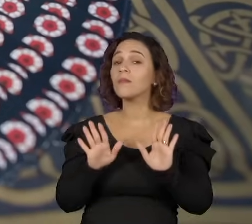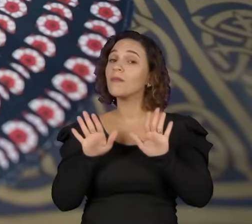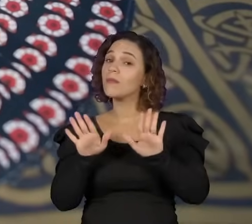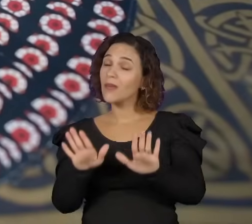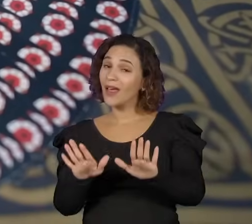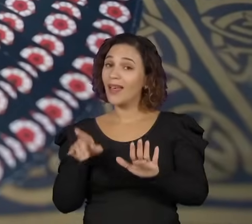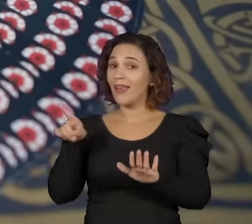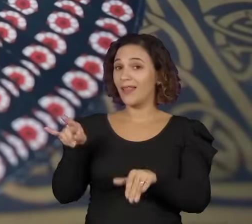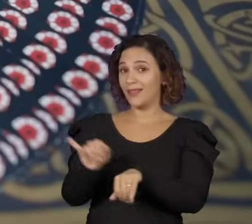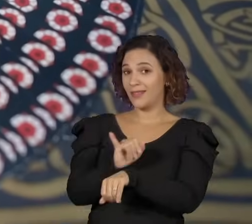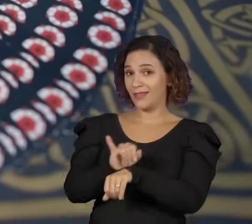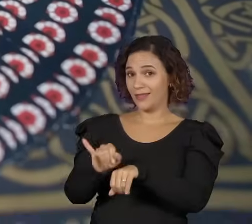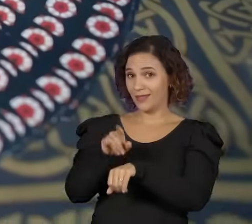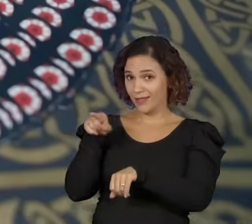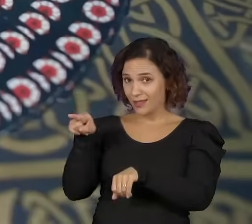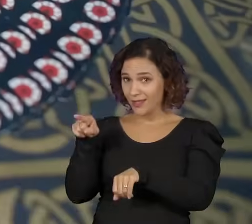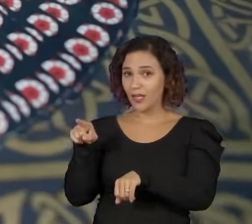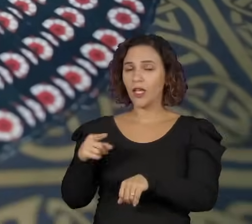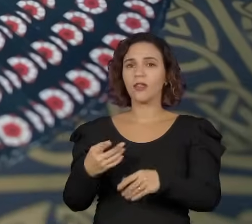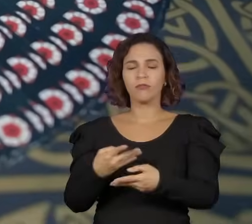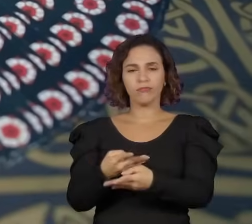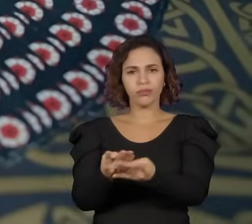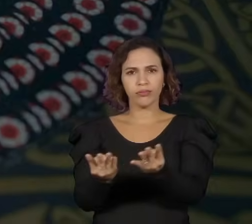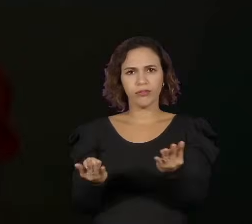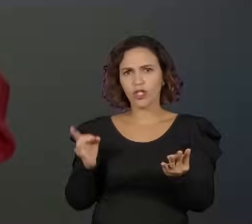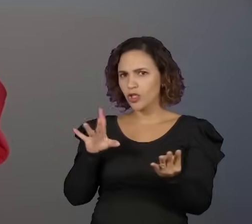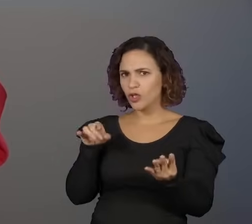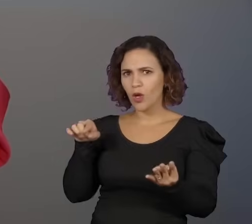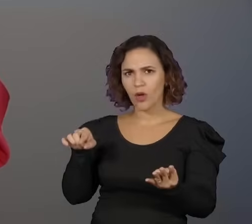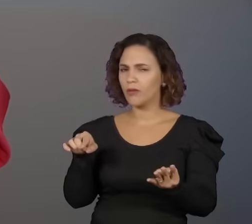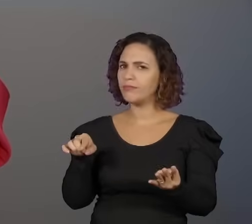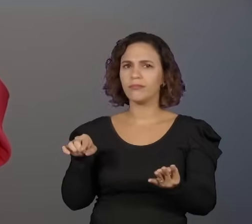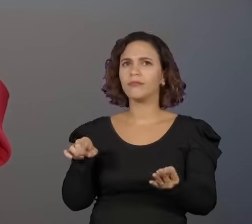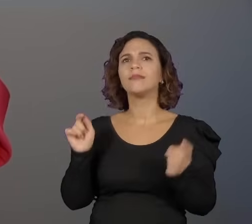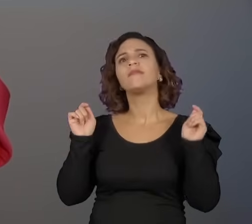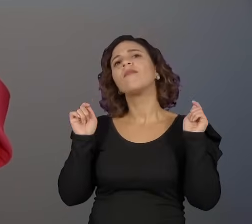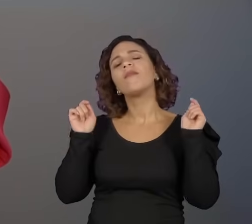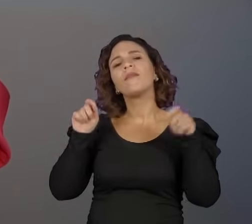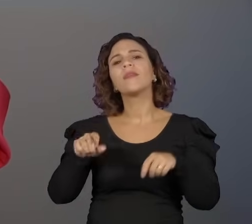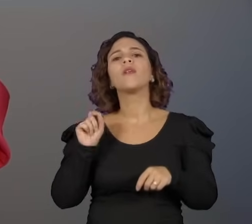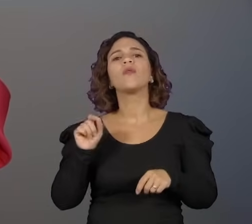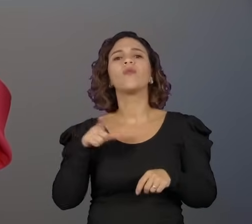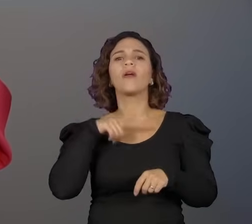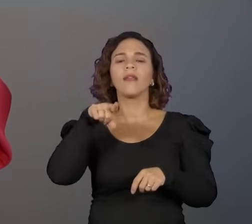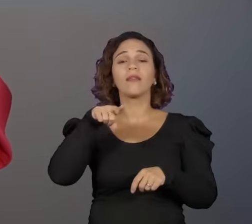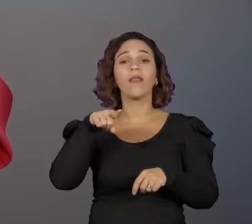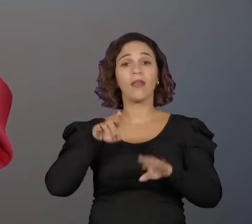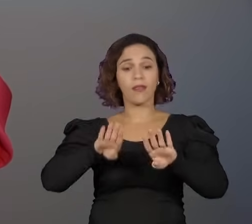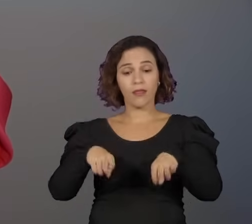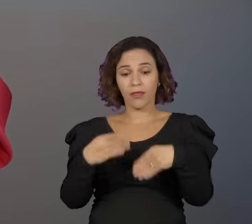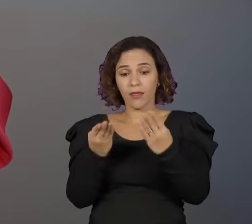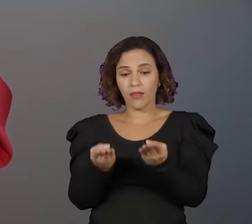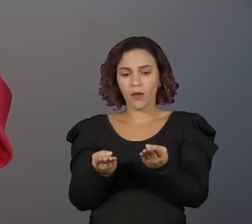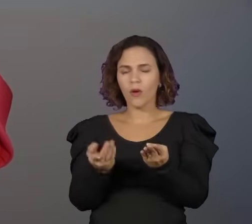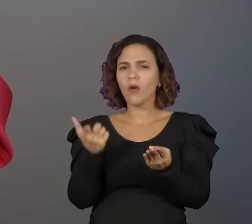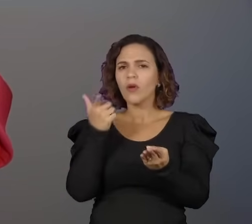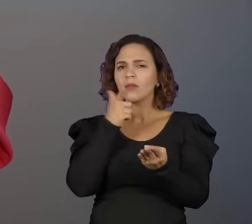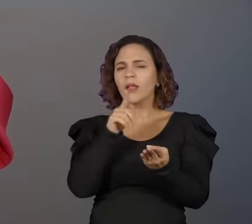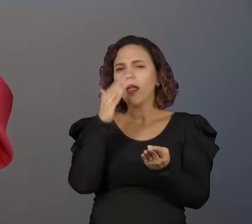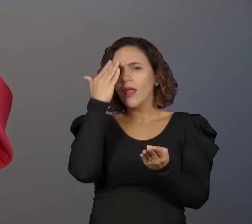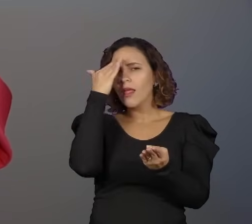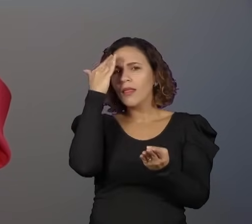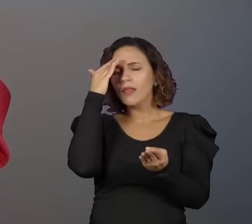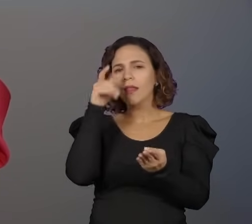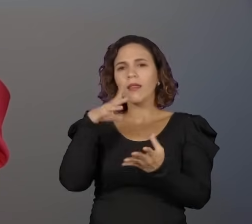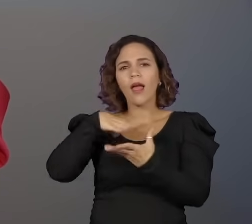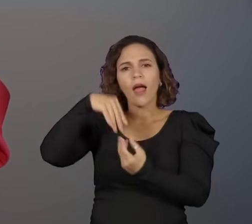essa ferramenta ela vai muito além desses processos. Através do próprio tarô em si, você consegue compreender a